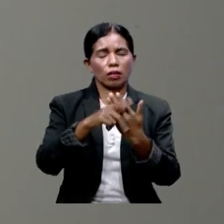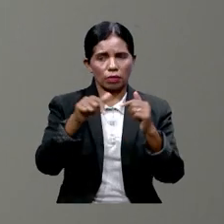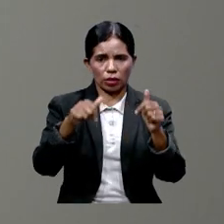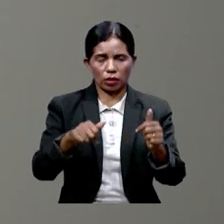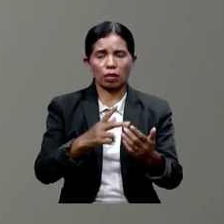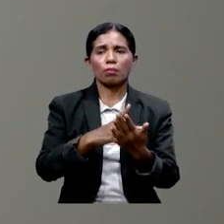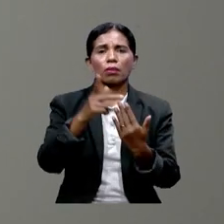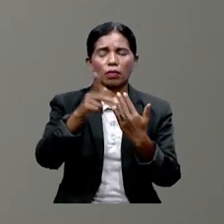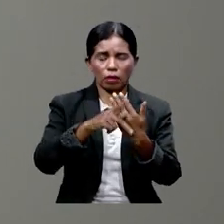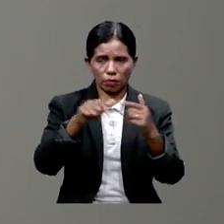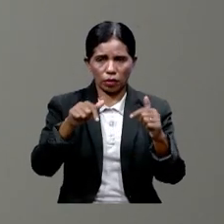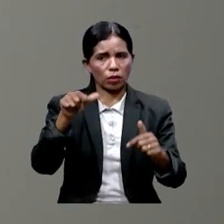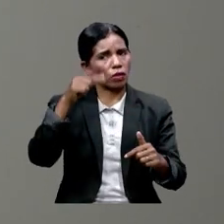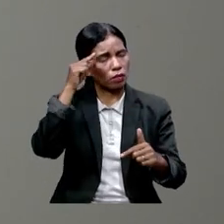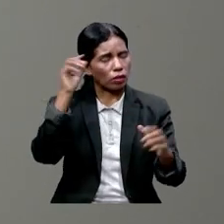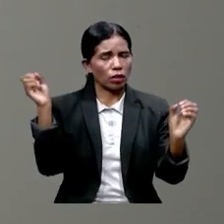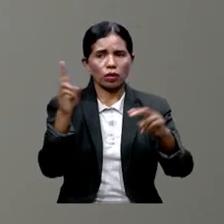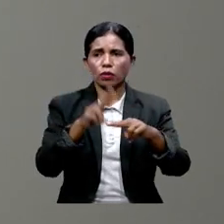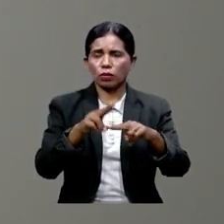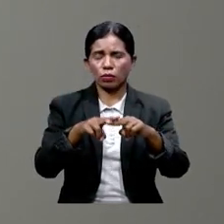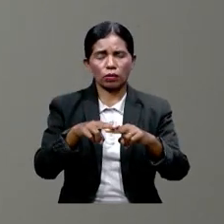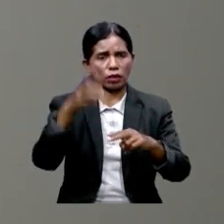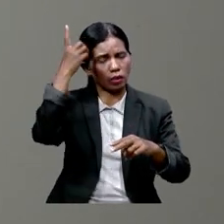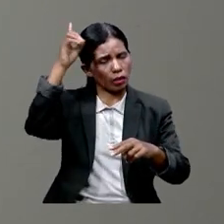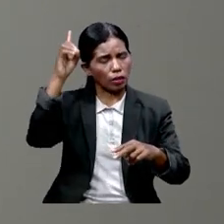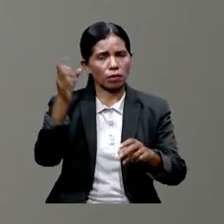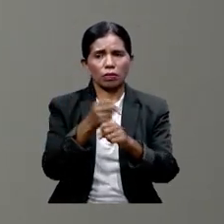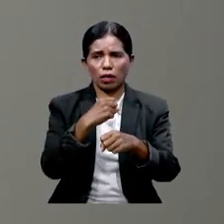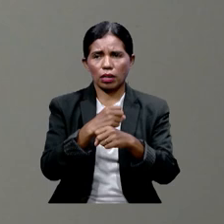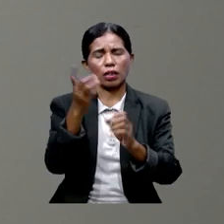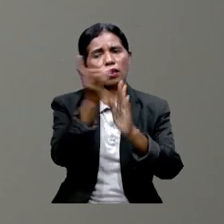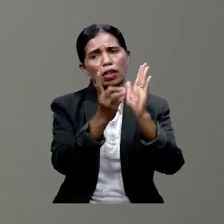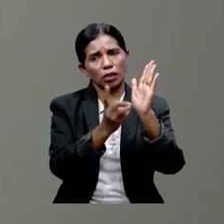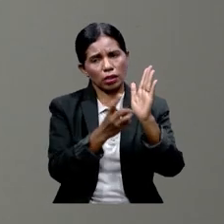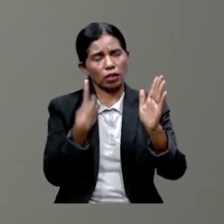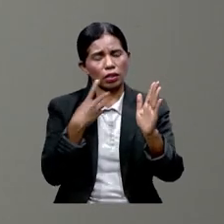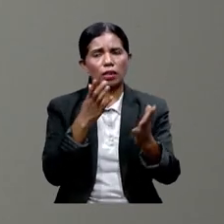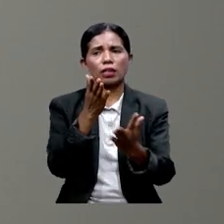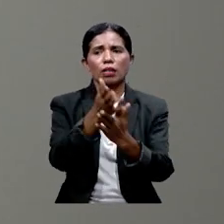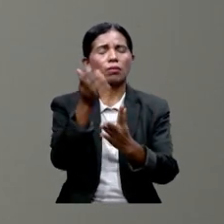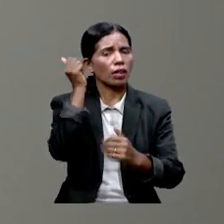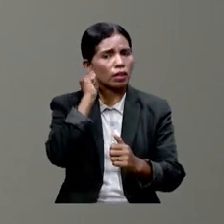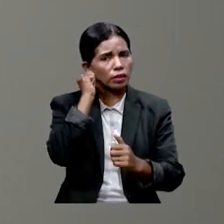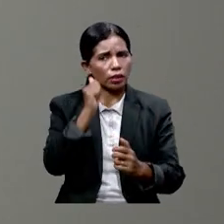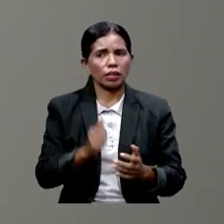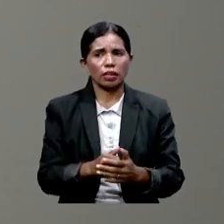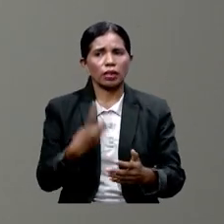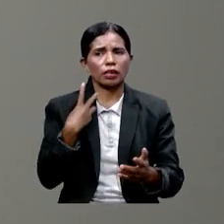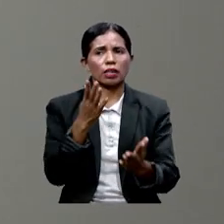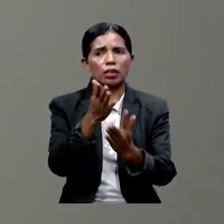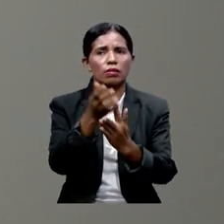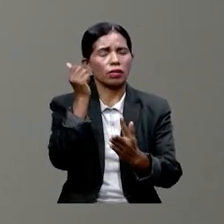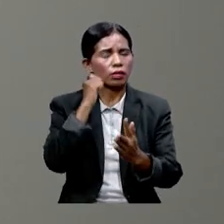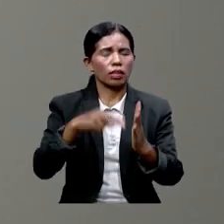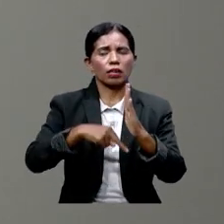programa ida ne governo los turtur mehi halde dados ida nele. Se ita tu tama azean, ita tama azean ma ita ni